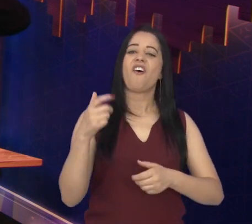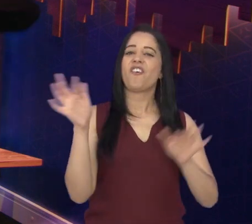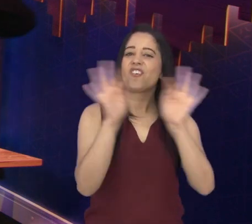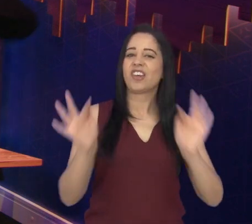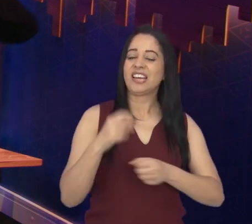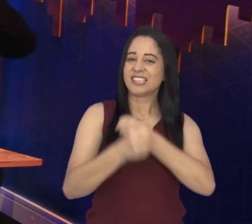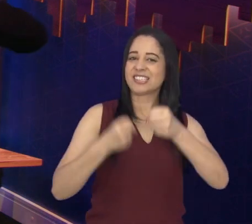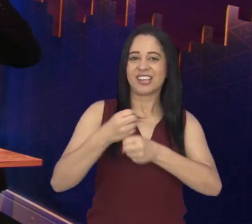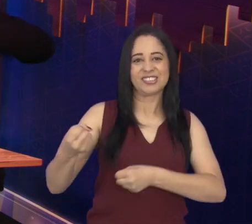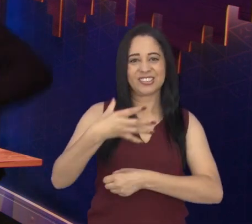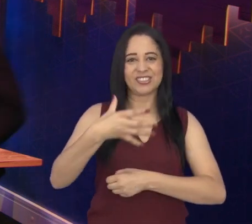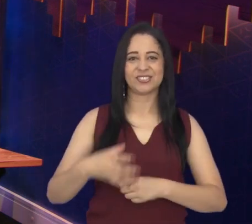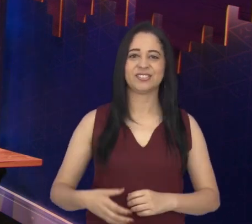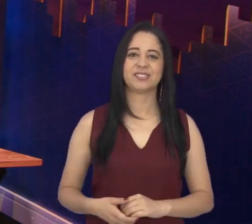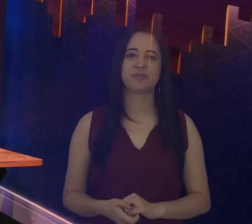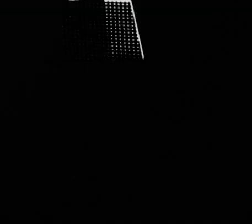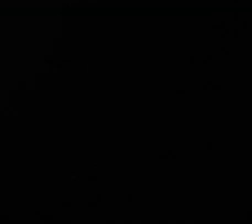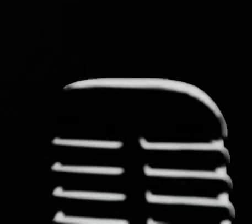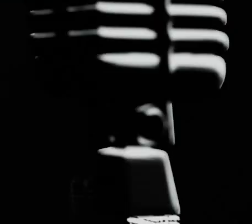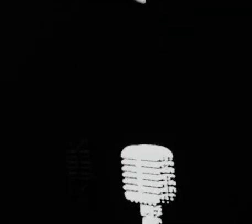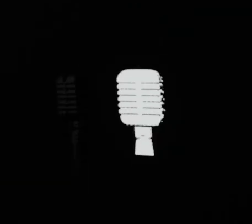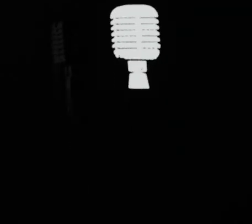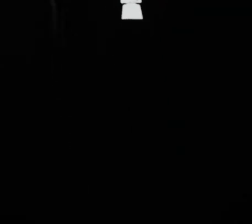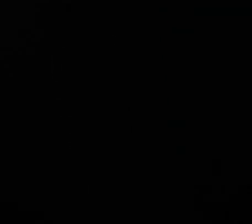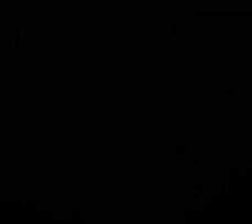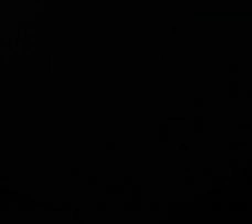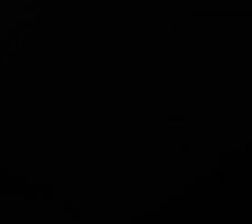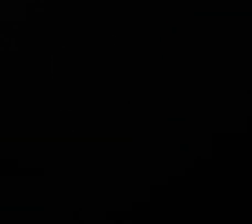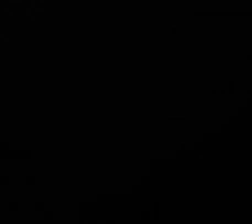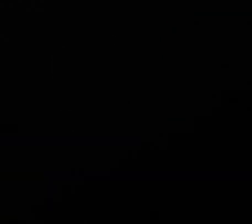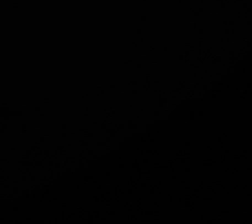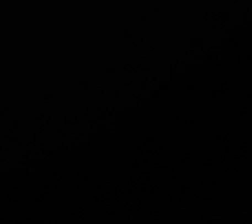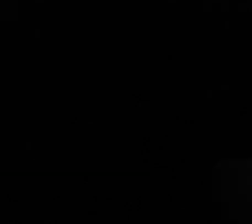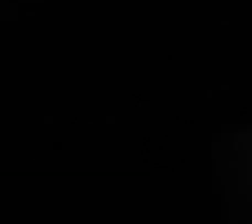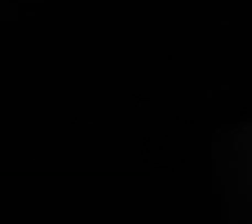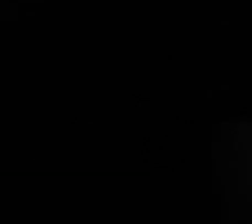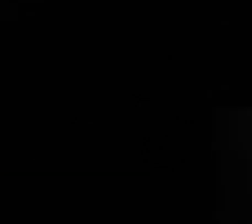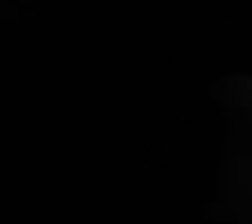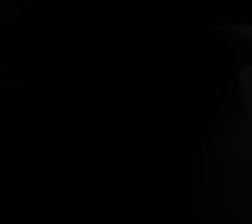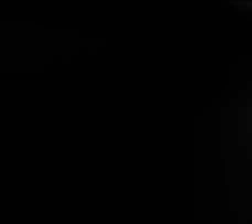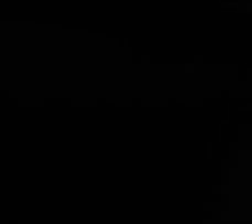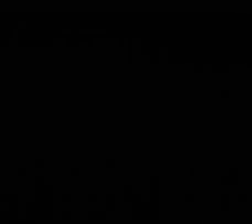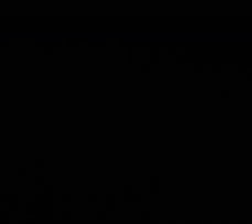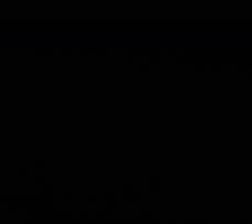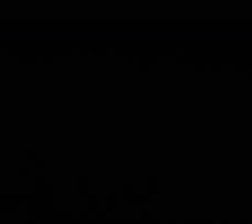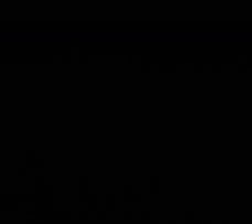Feliz ano novo, pessoal.